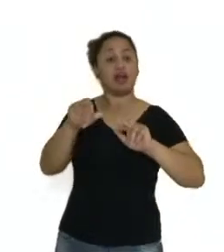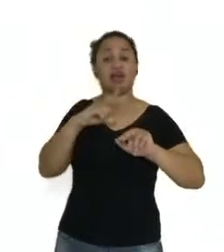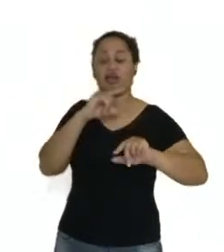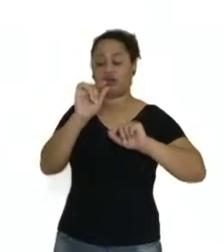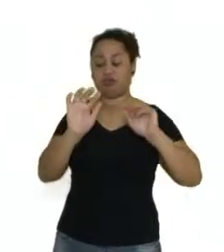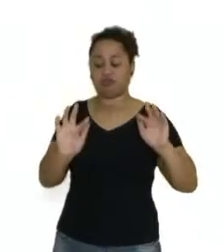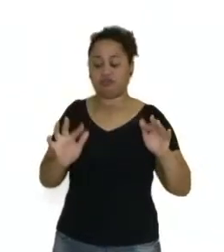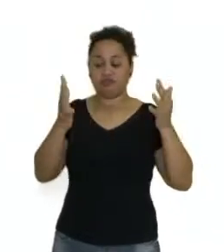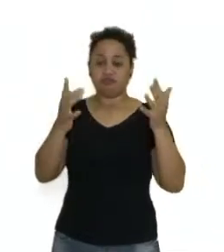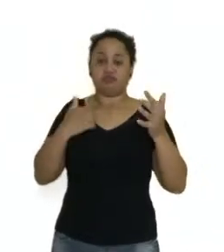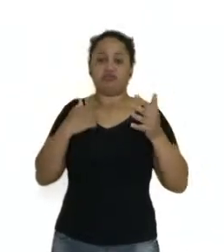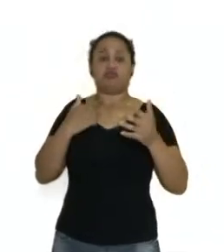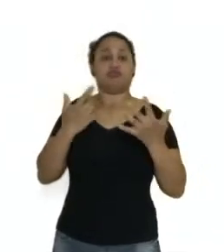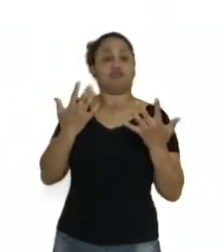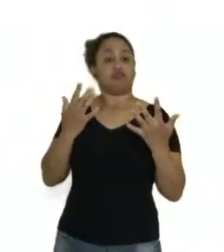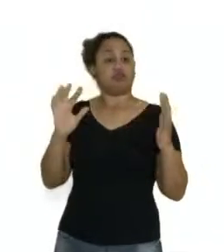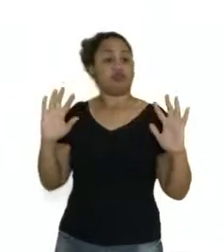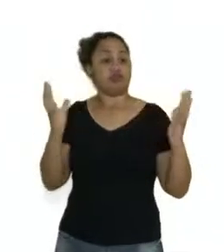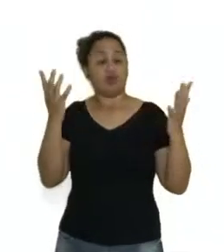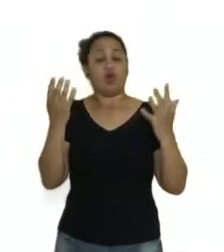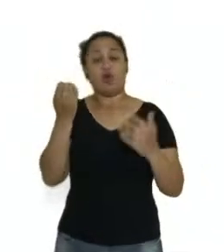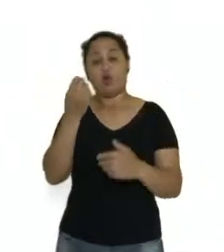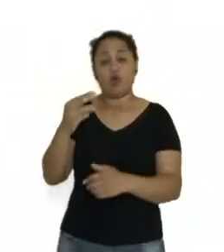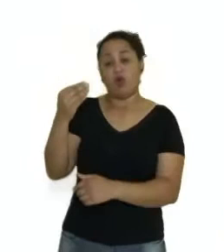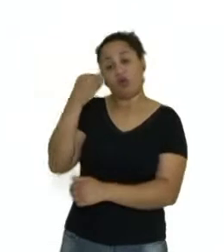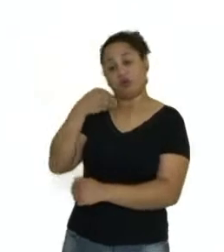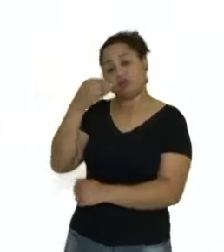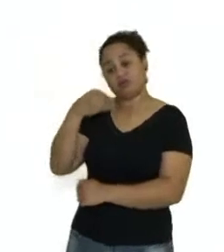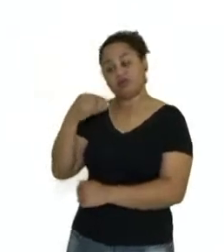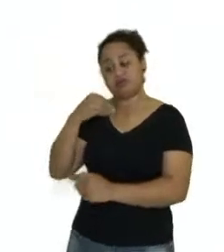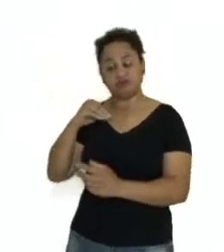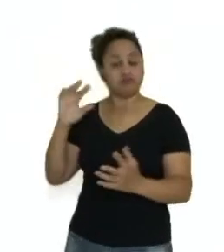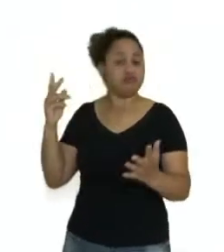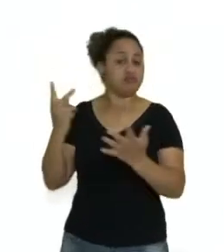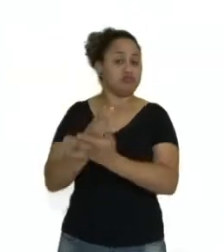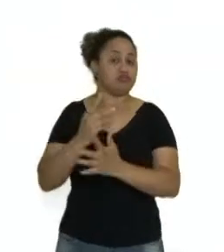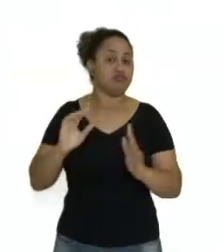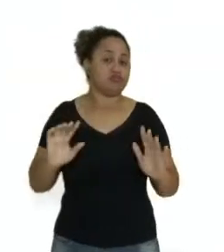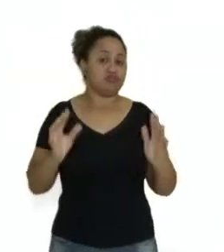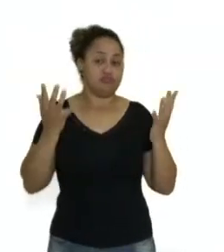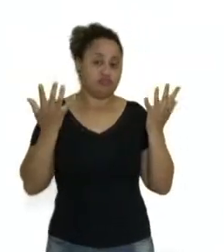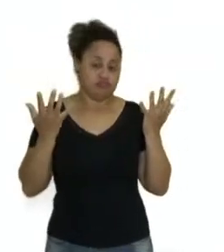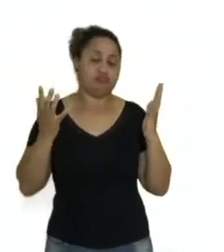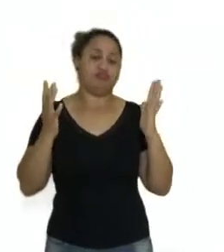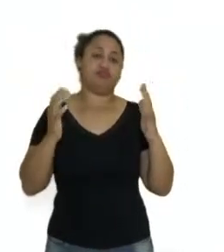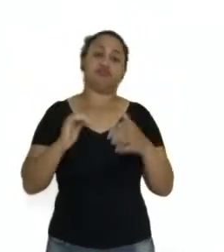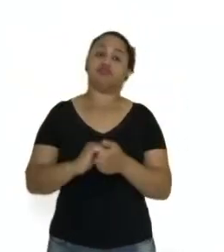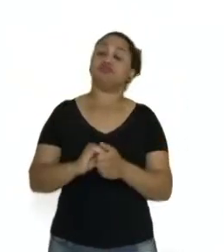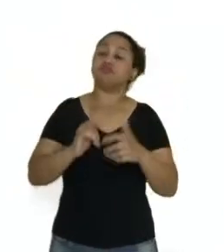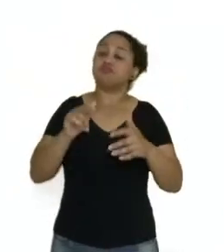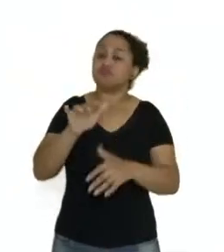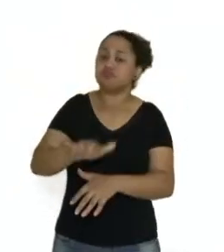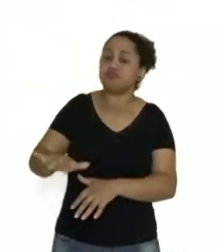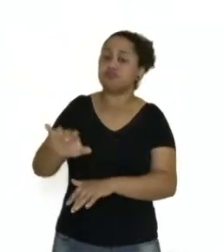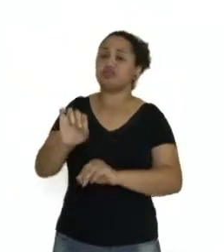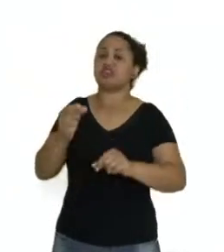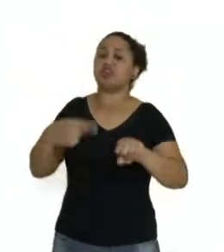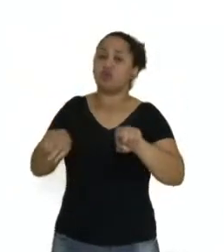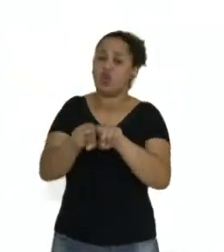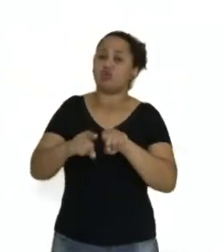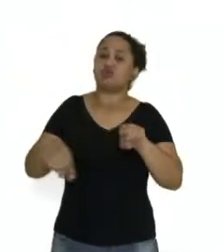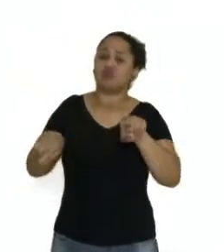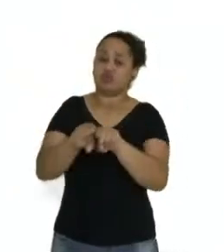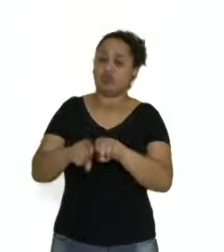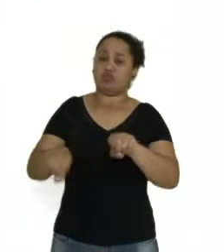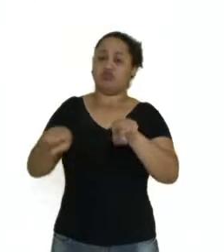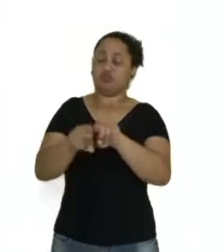são chamados de fenômeno ou experimento aleatório. Neste caso, mesmo repetindo várias